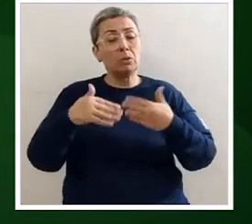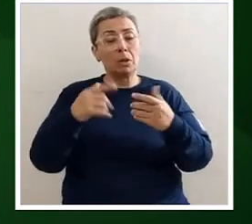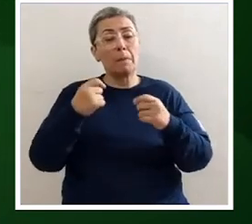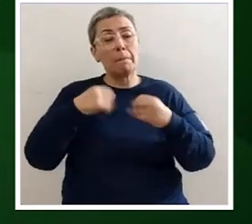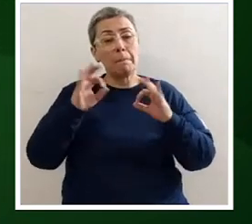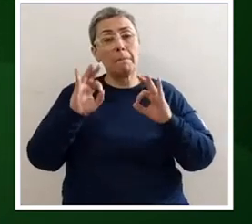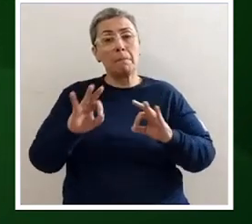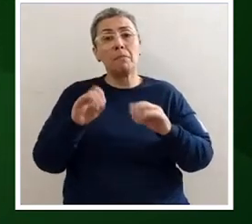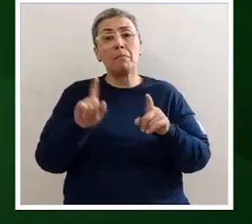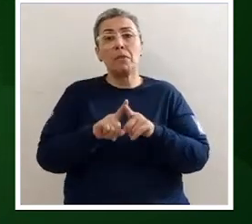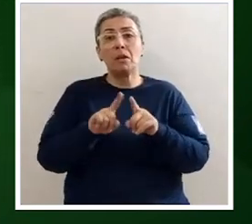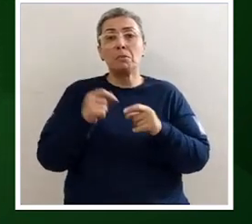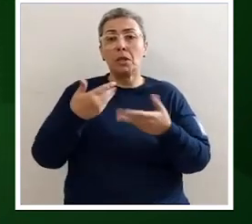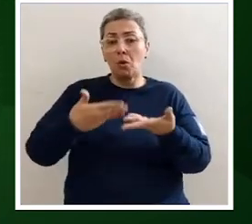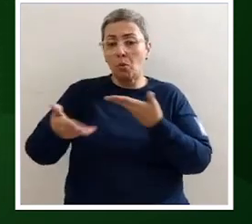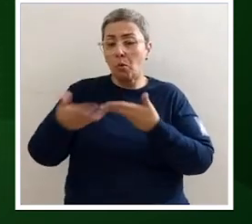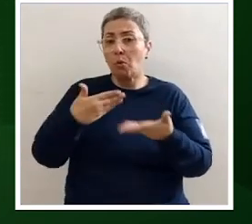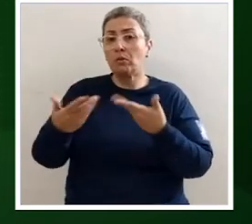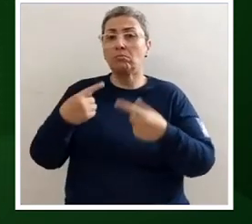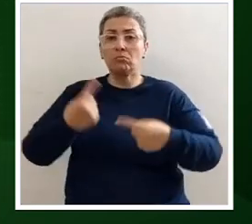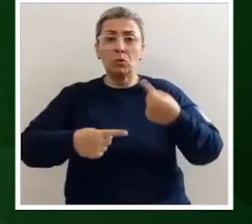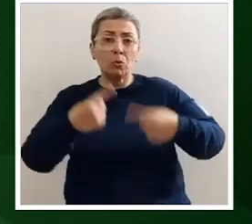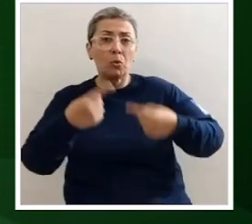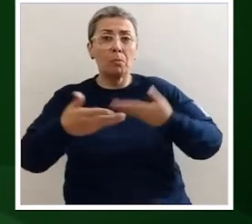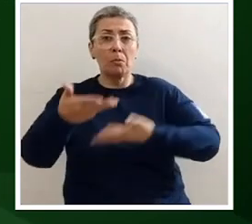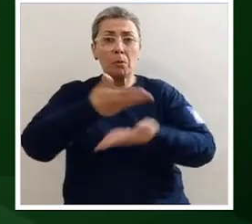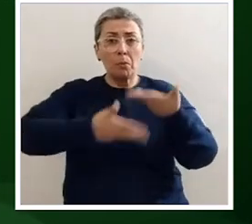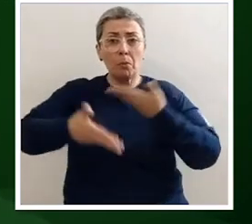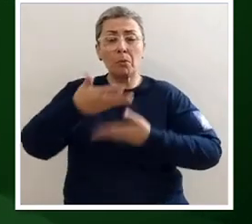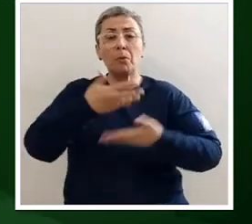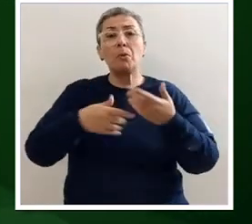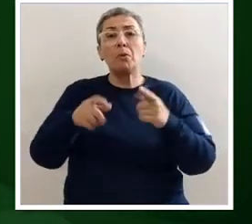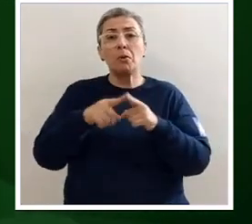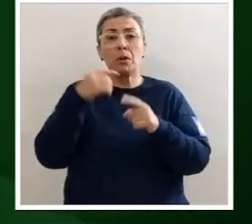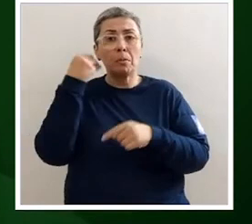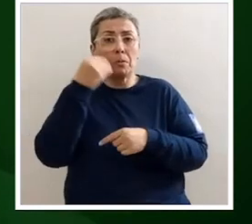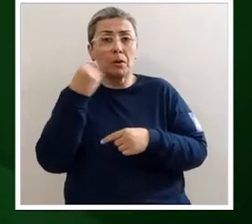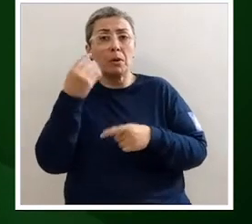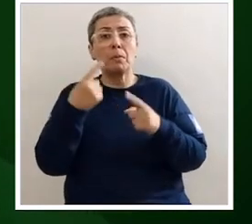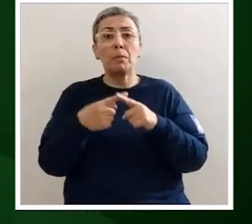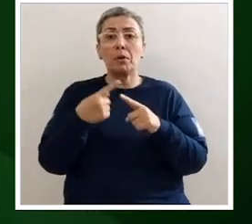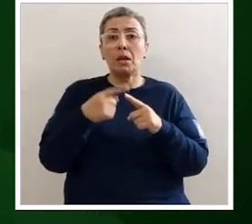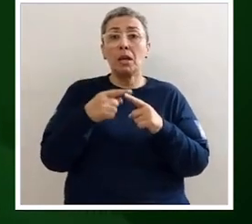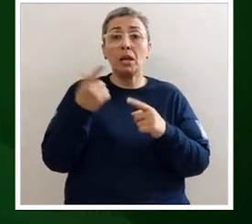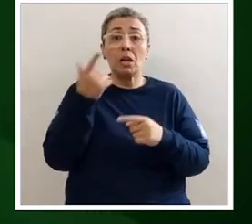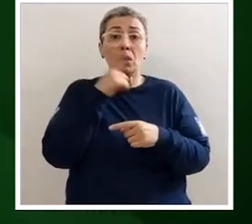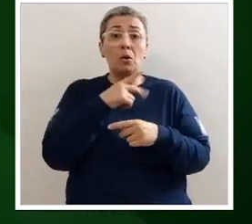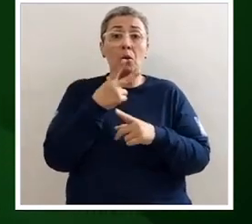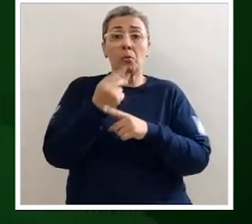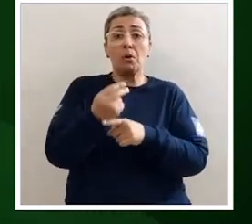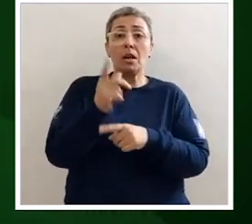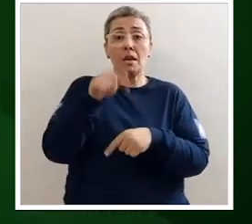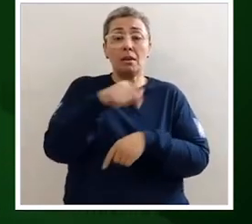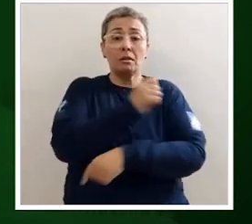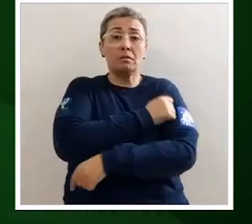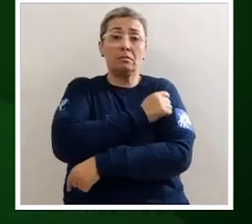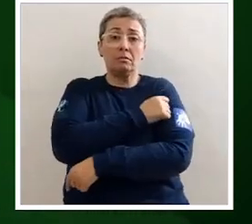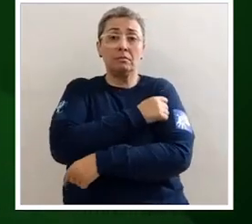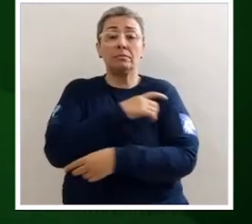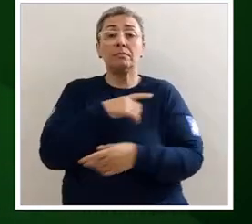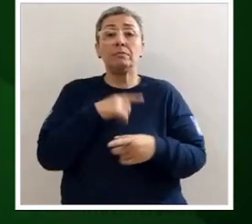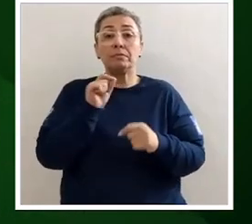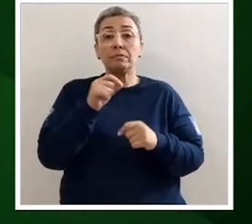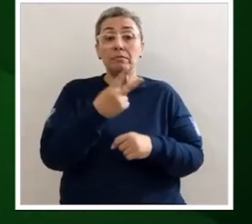mesmo né Nós temos que conversar discutir trocar ideias trocar experiência porque quem ganha com isso são os nossos alunos